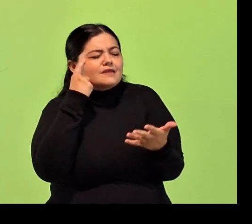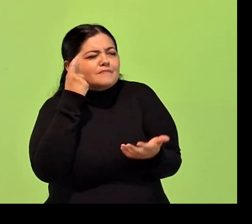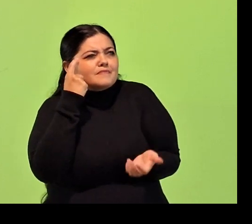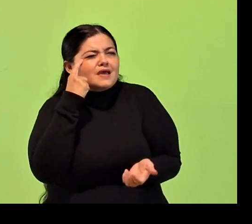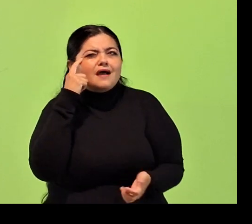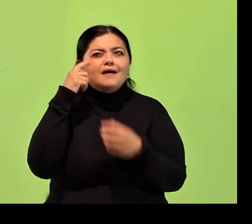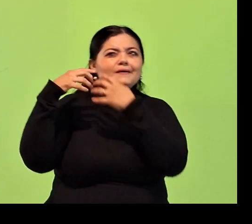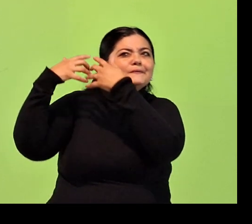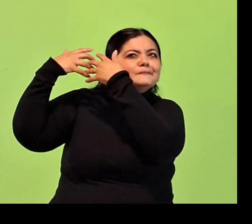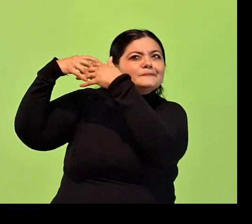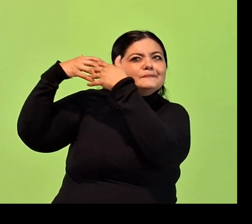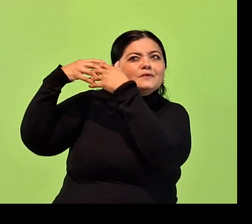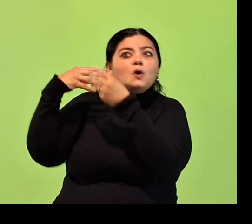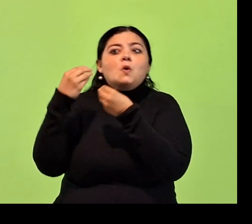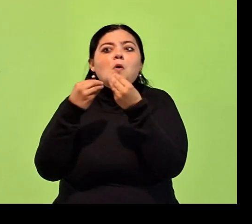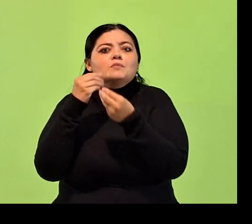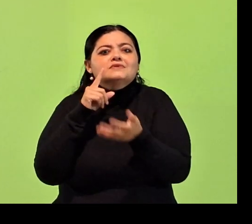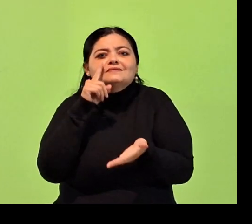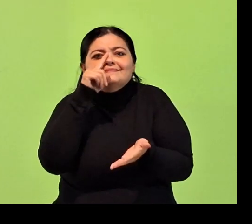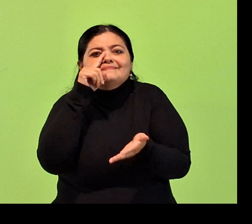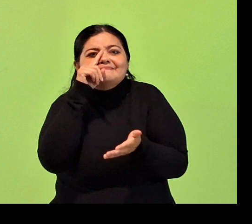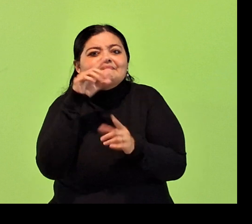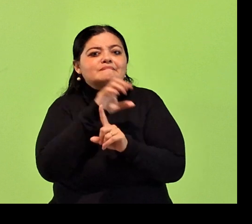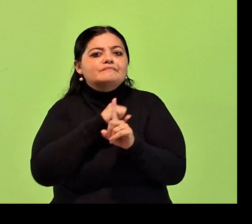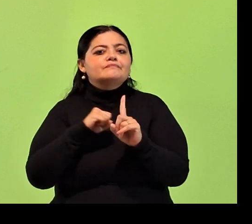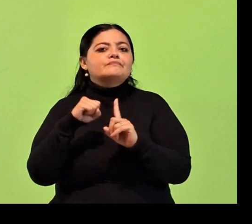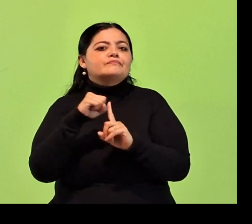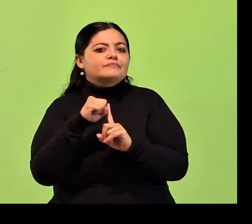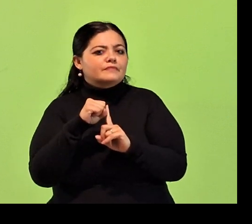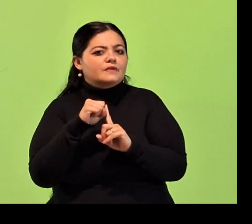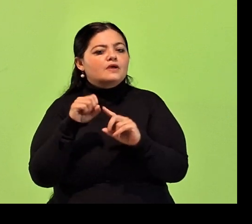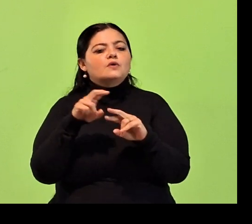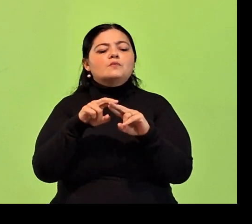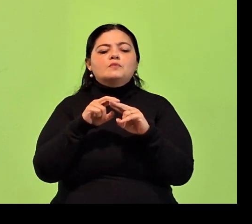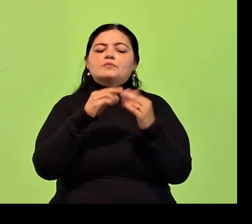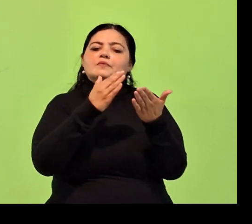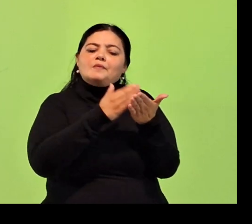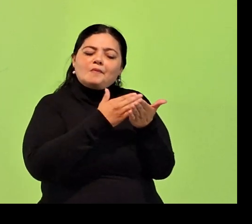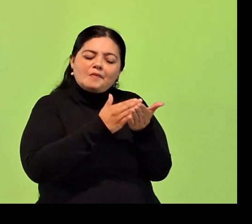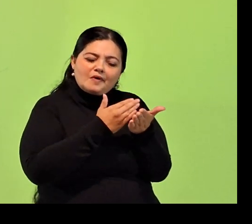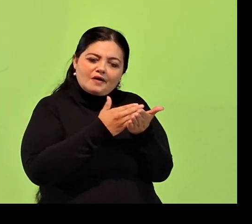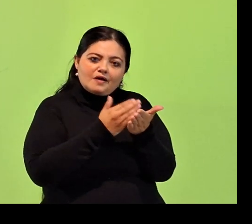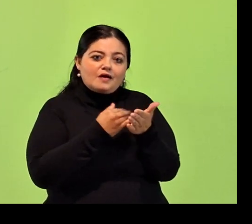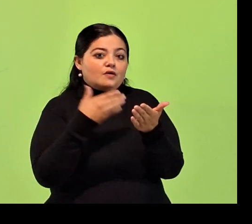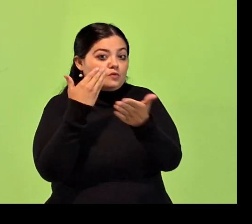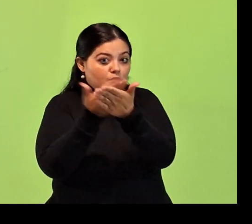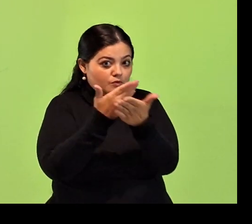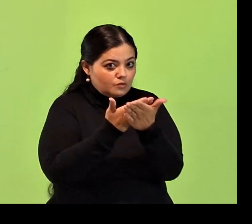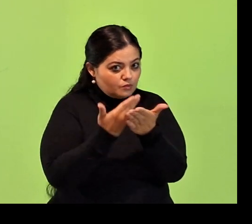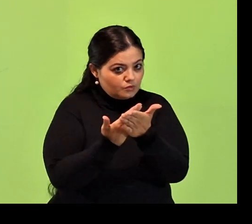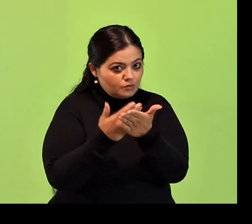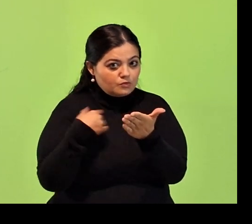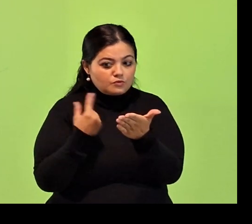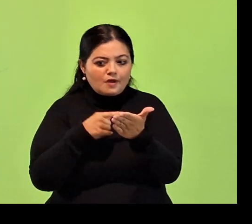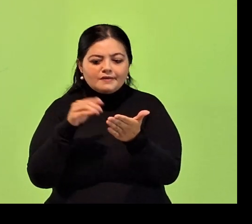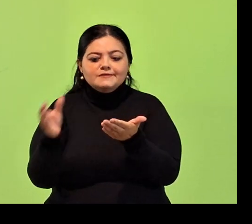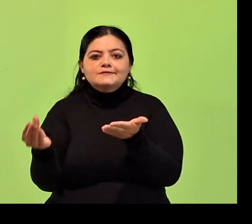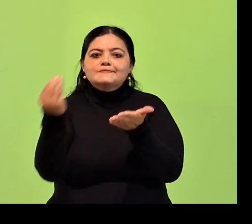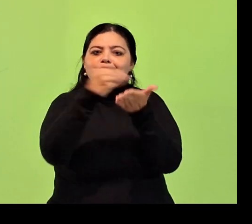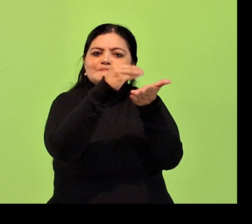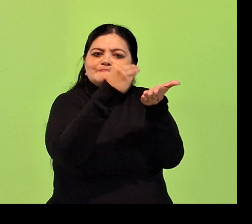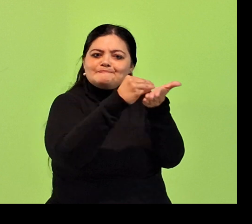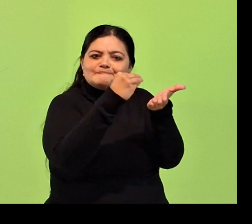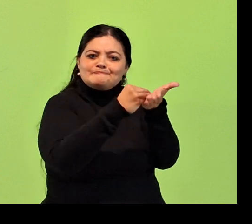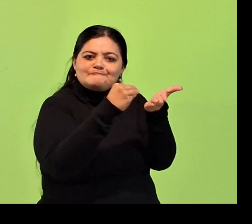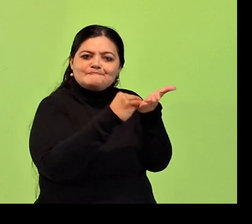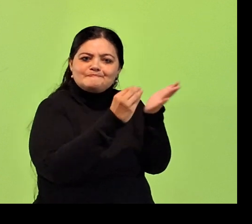os perigos desses fenômenos sociais. Para fins de catálogo e estudo, agrupamos esses fenômenos em categorias que